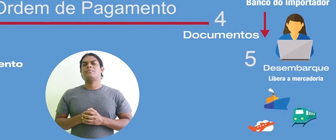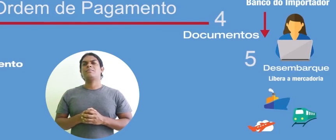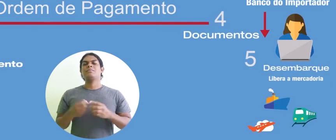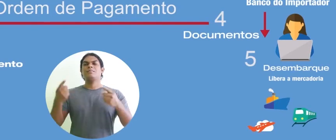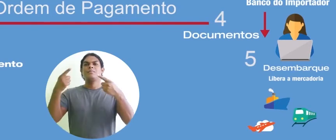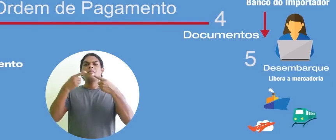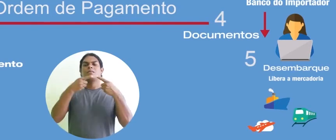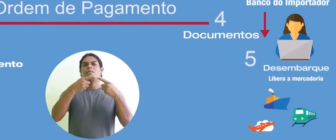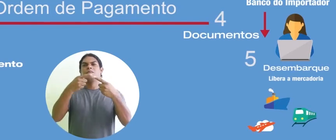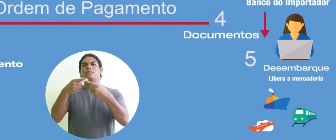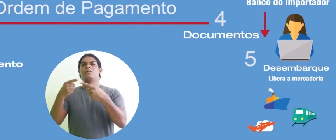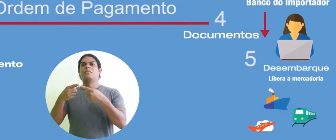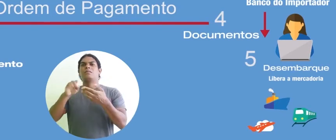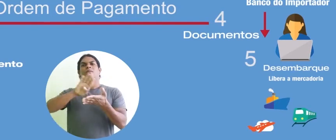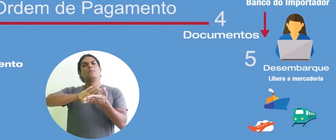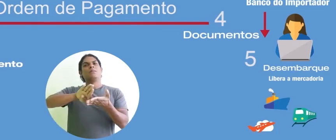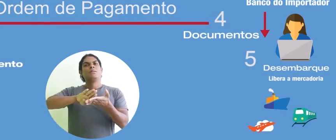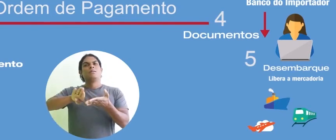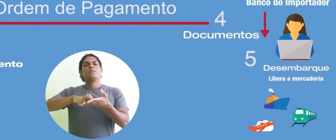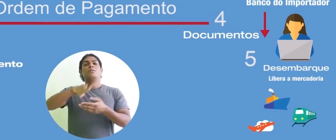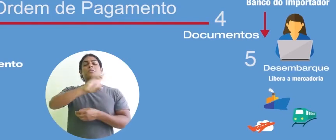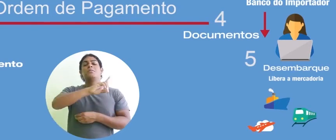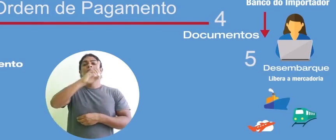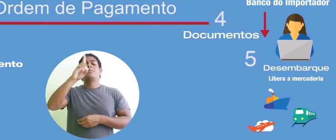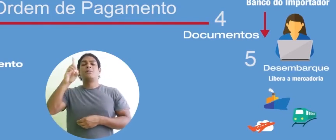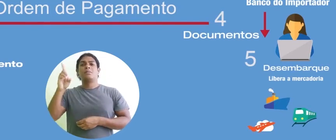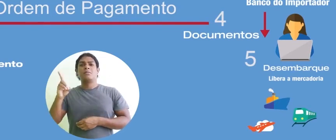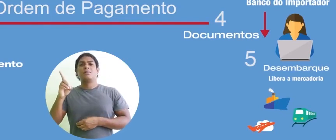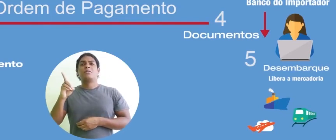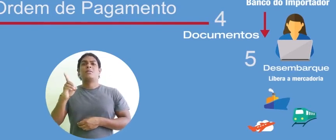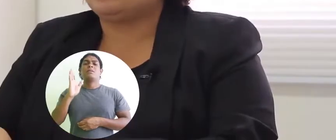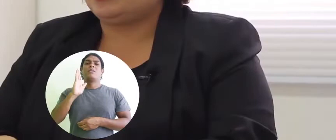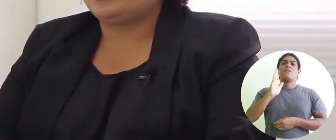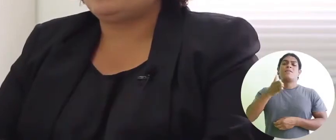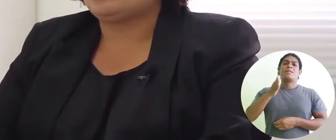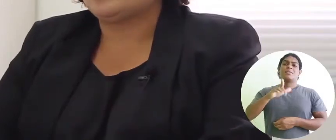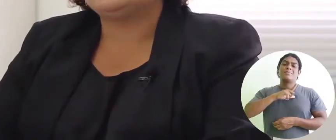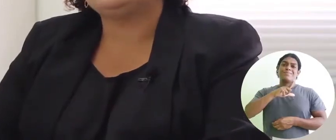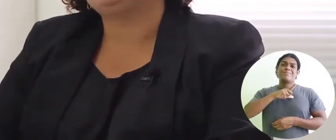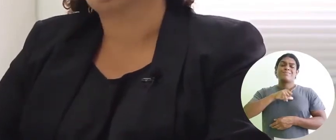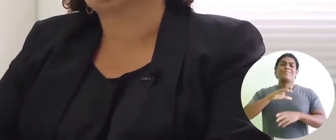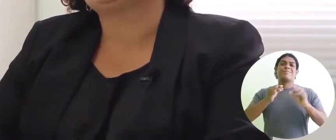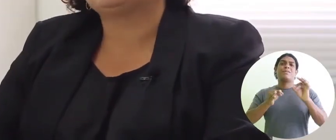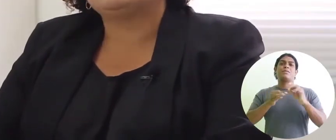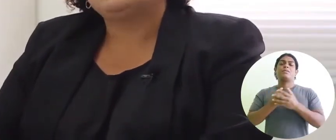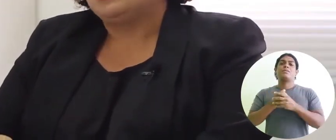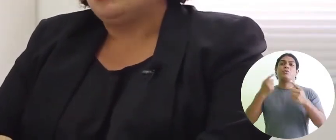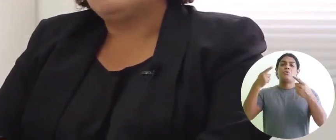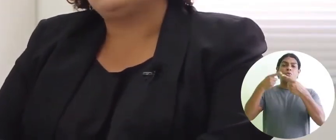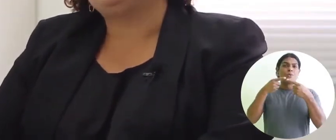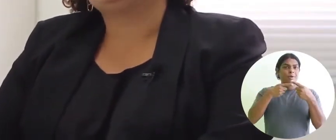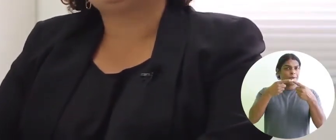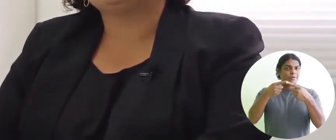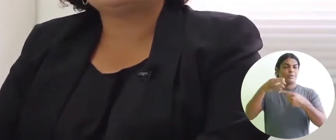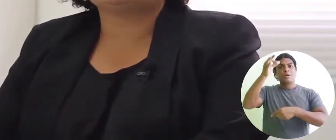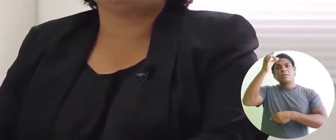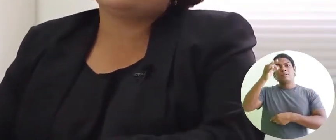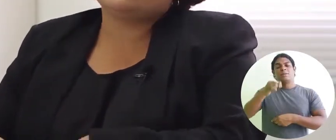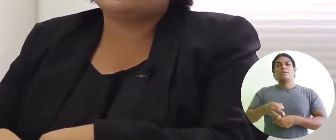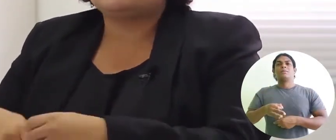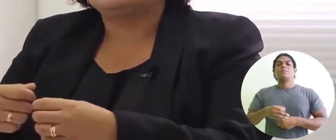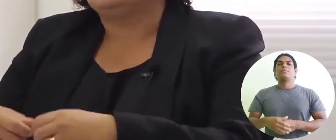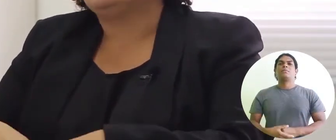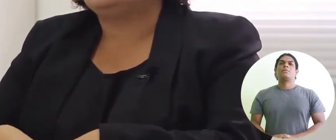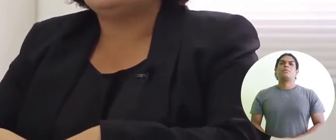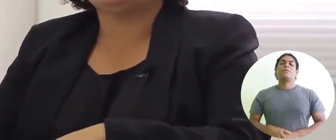banco que momento, que dia vai haver, né, o fechamento do câmbio, que moeda, que cotação, o valor da cotação,